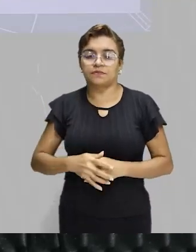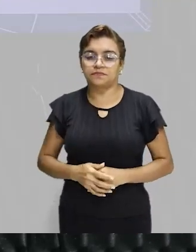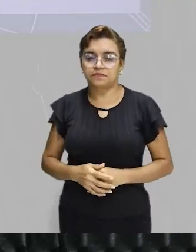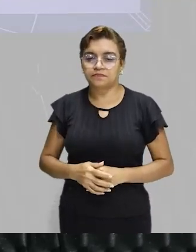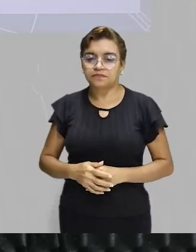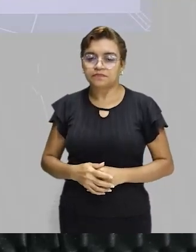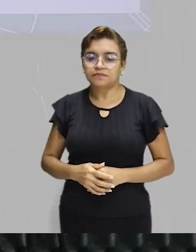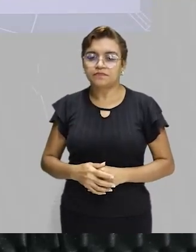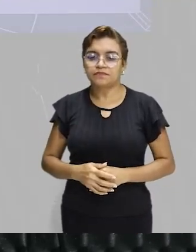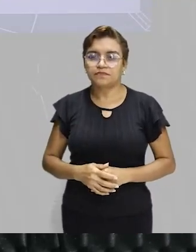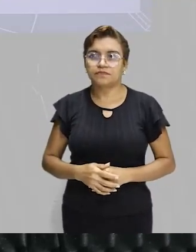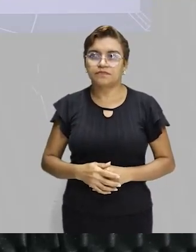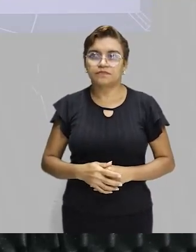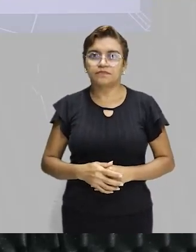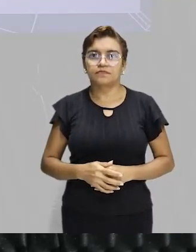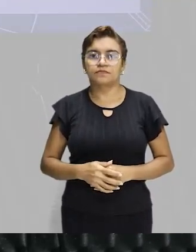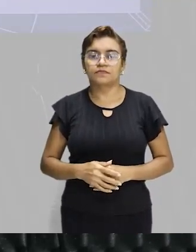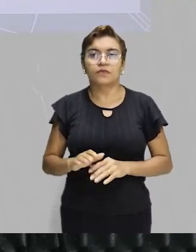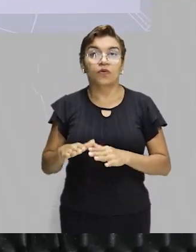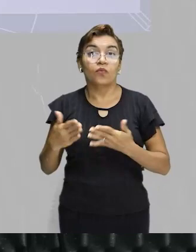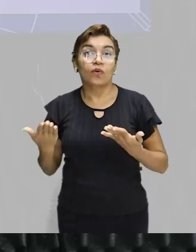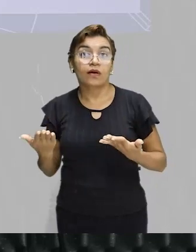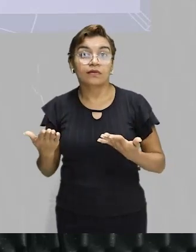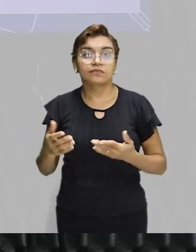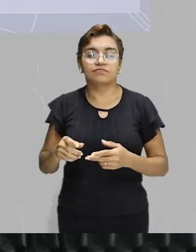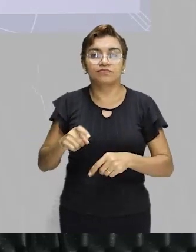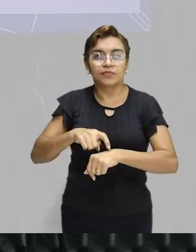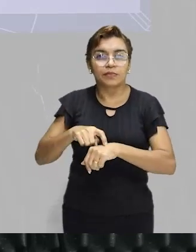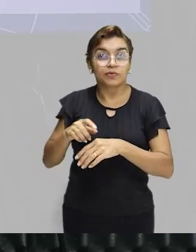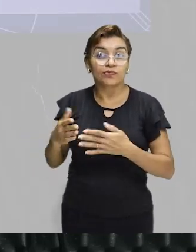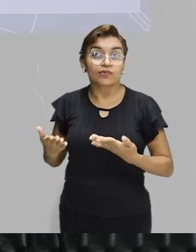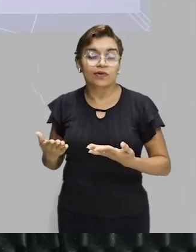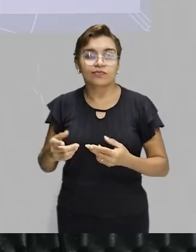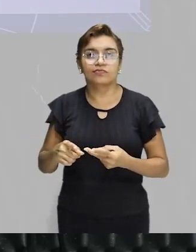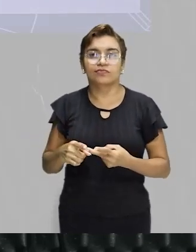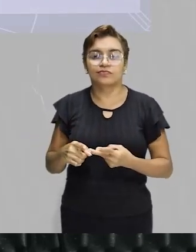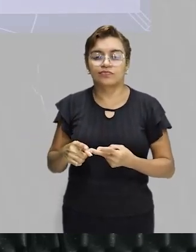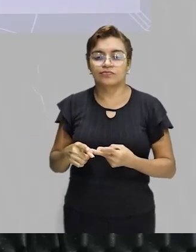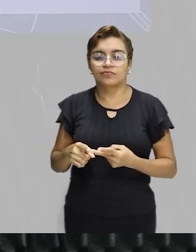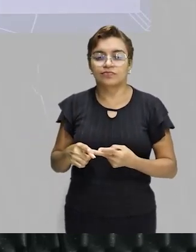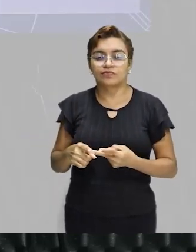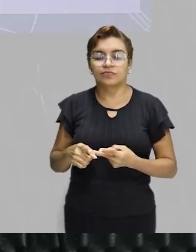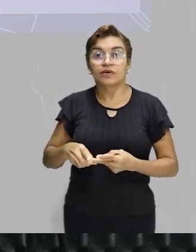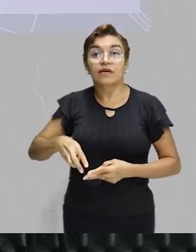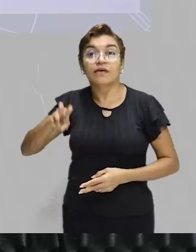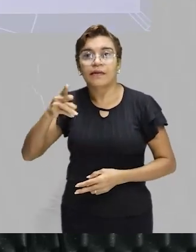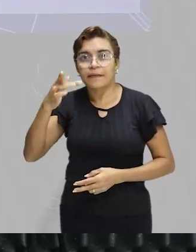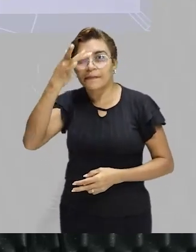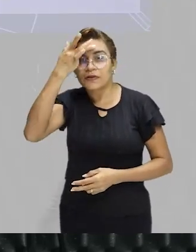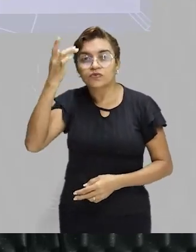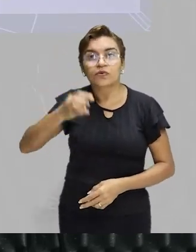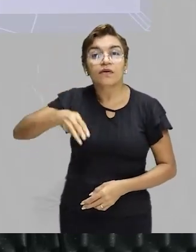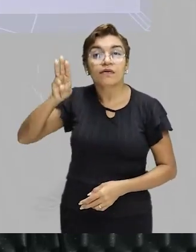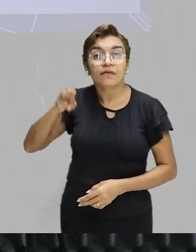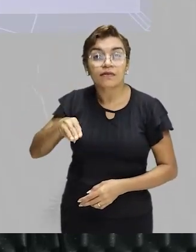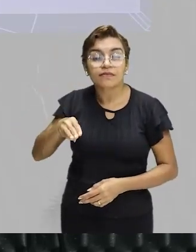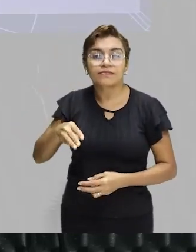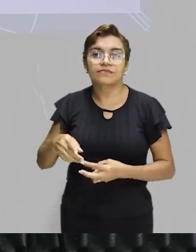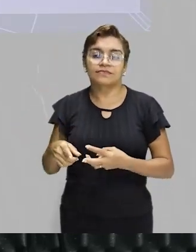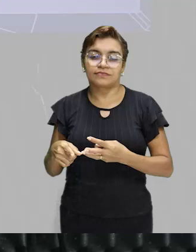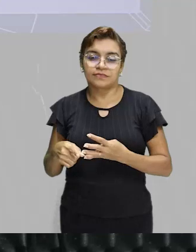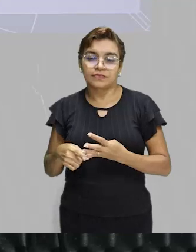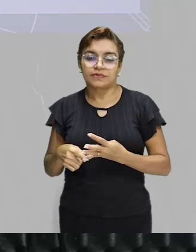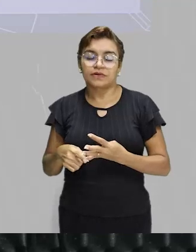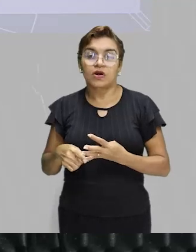exemplo, when, quando, who, quem, where, onde, how,